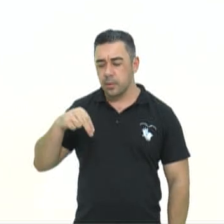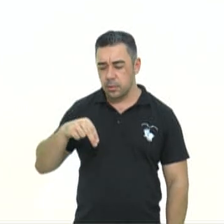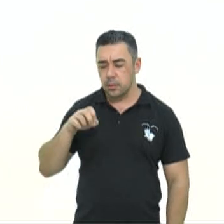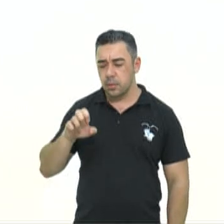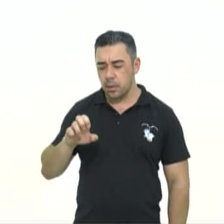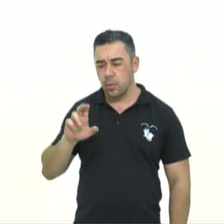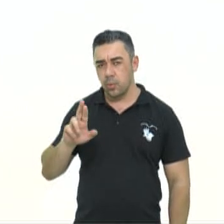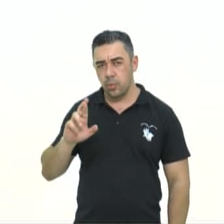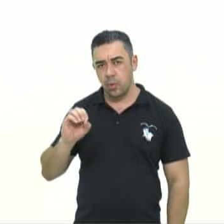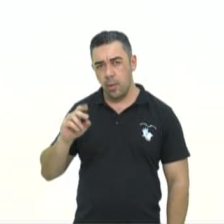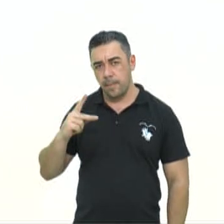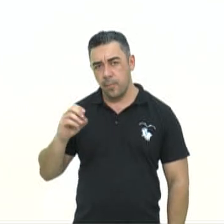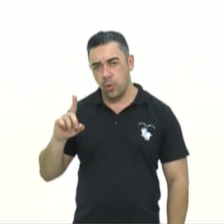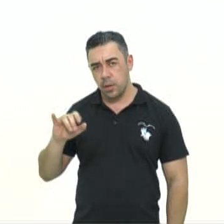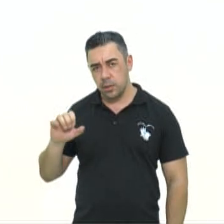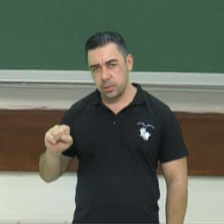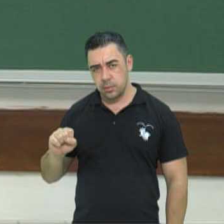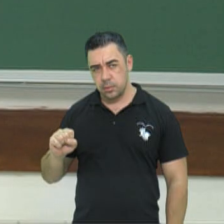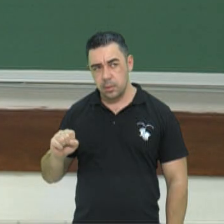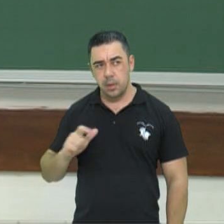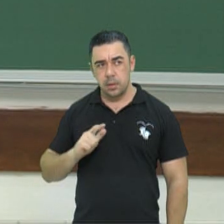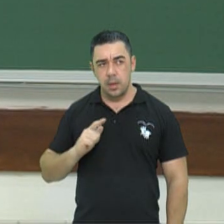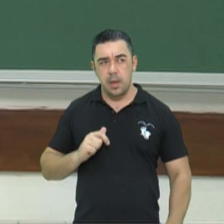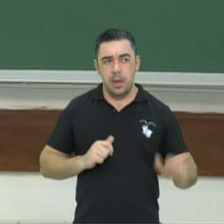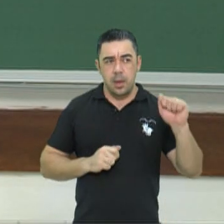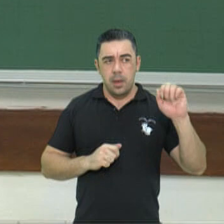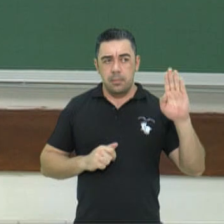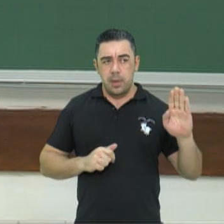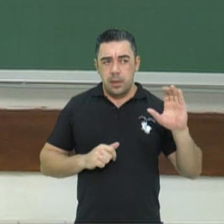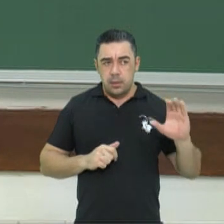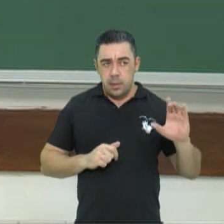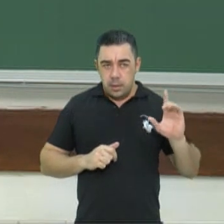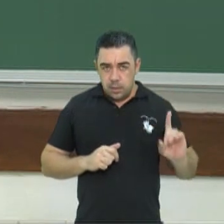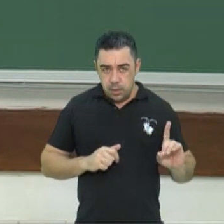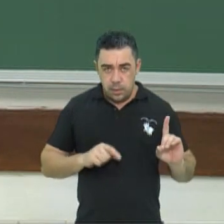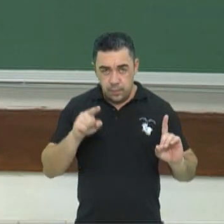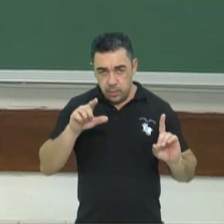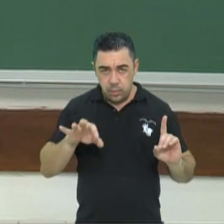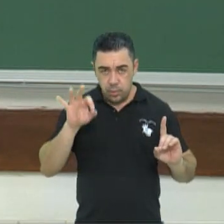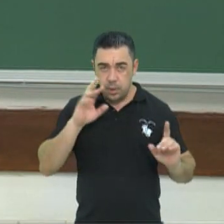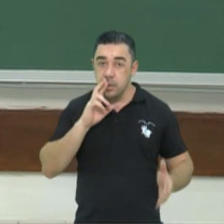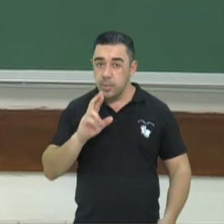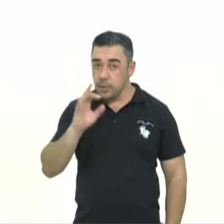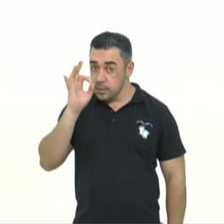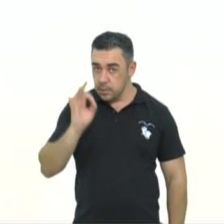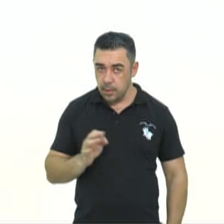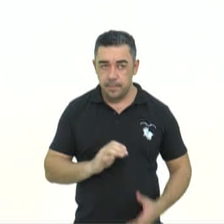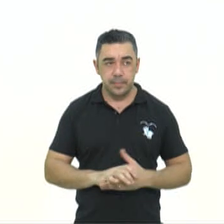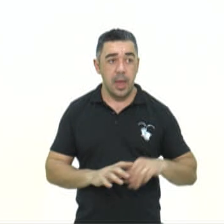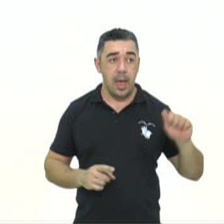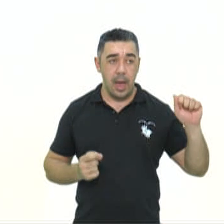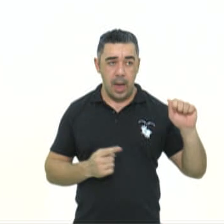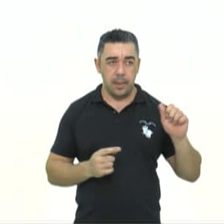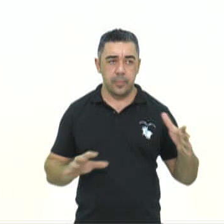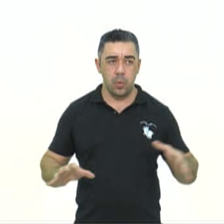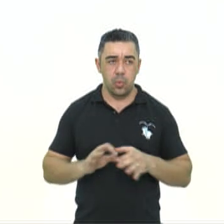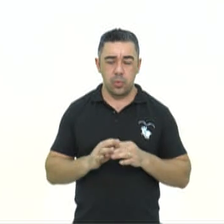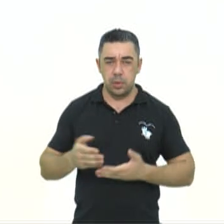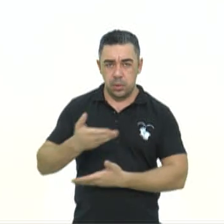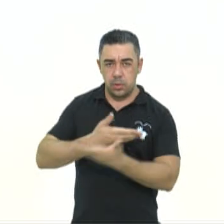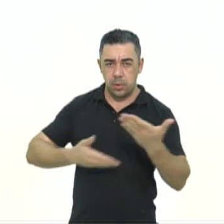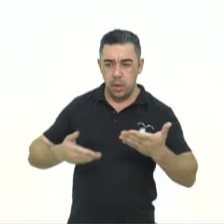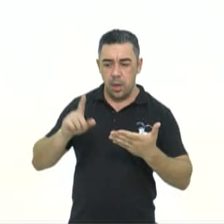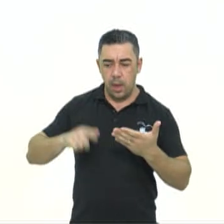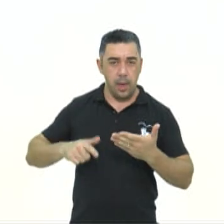Neurópolis? Vamos lá, eu vou deixar aqui algumas alternativas para que vocês escolham a correta. Alternativa A, juntar músicos de